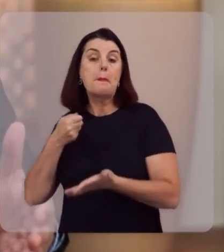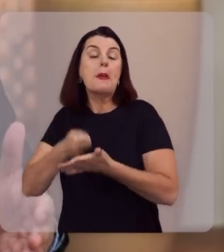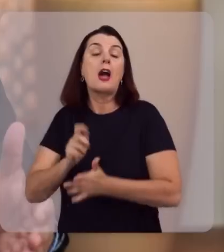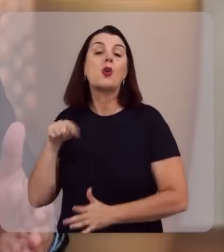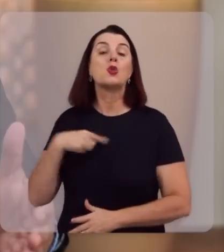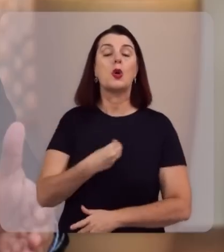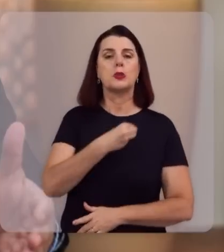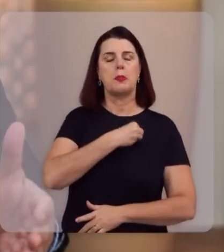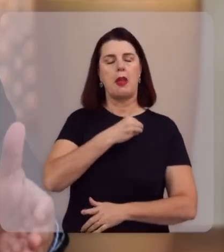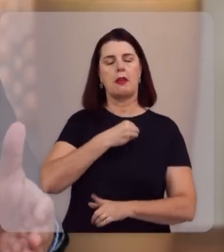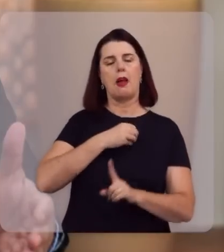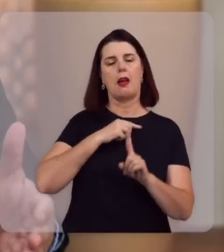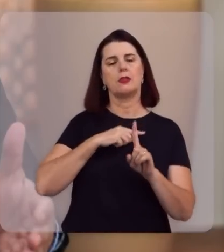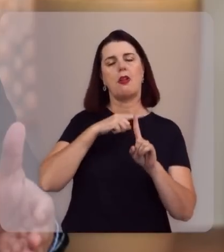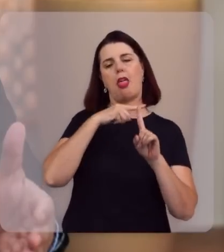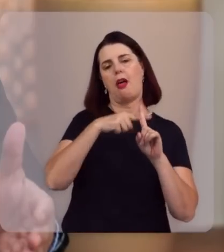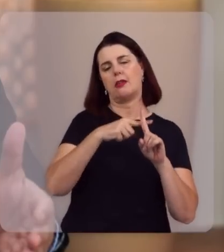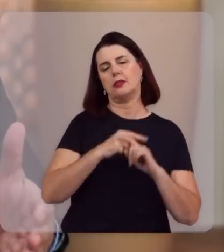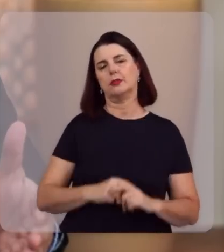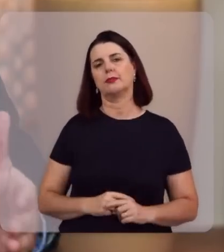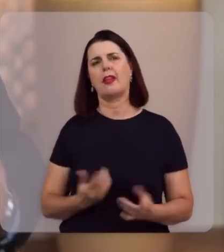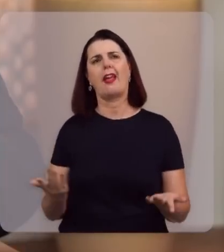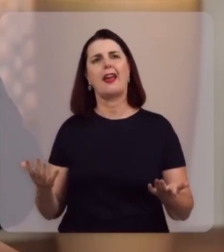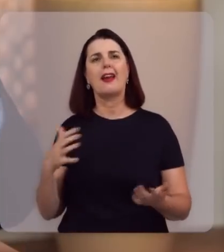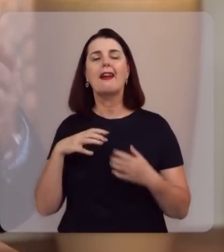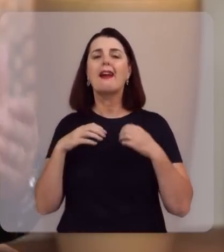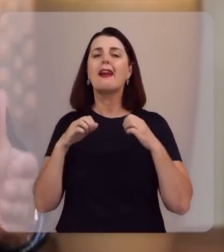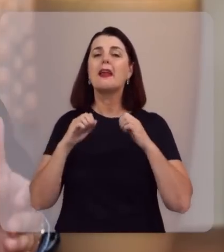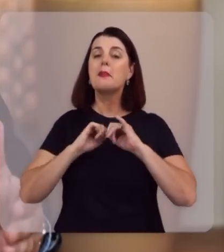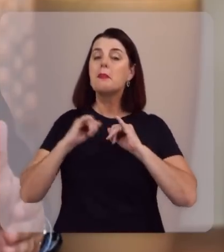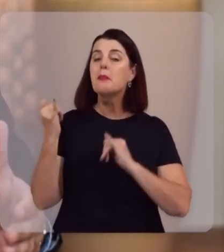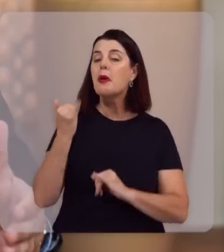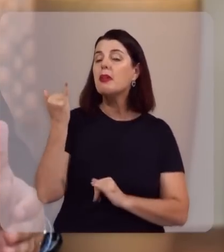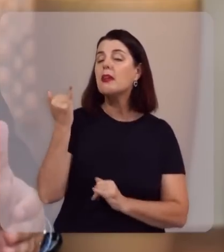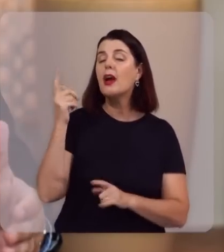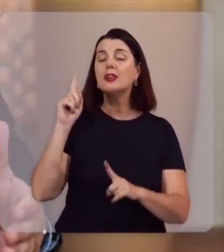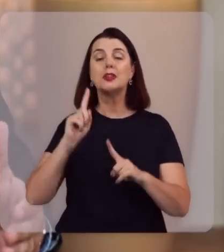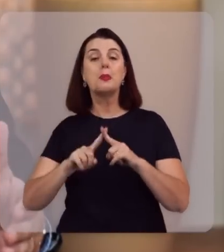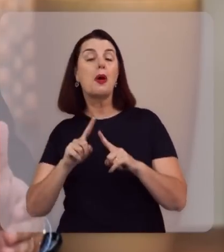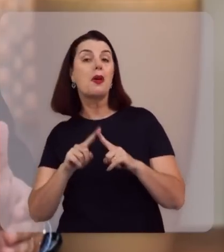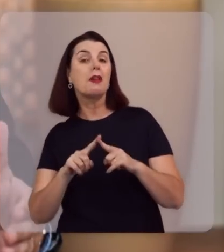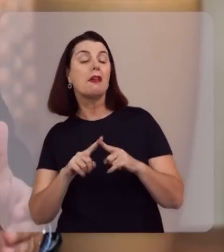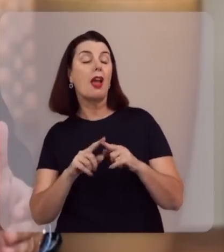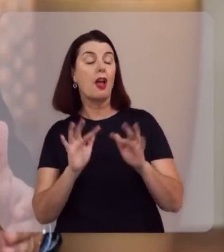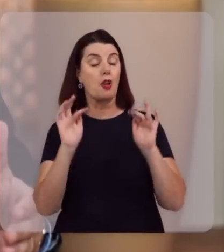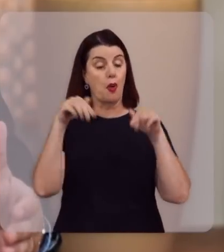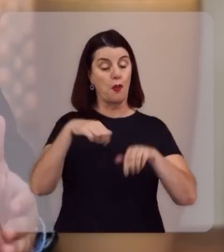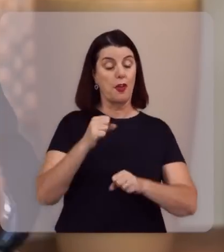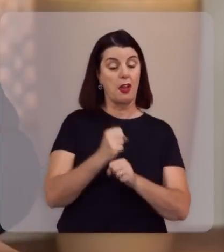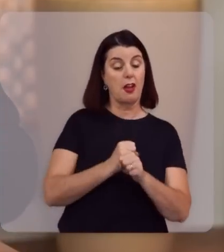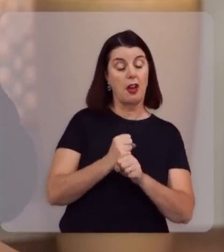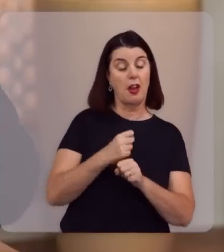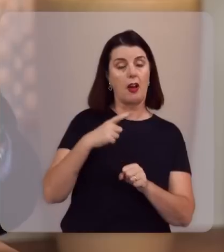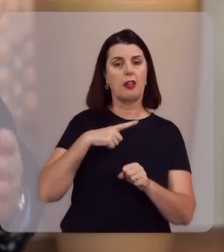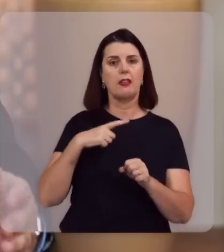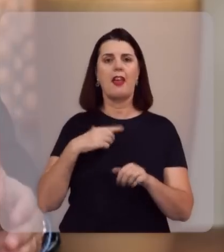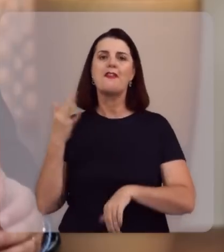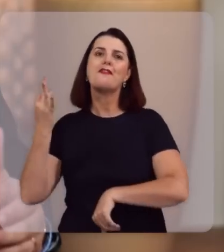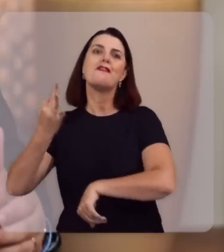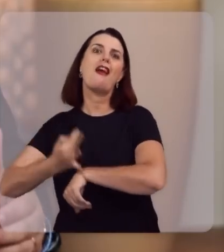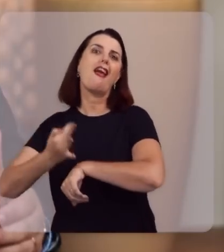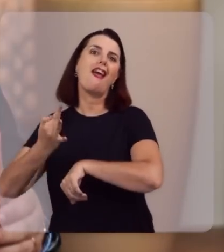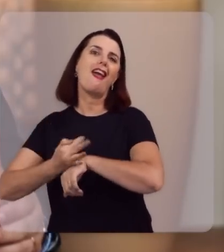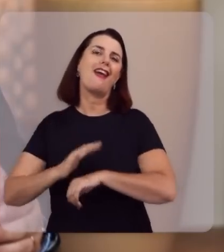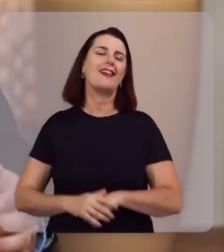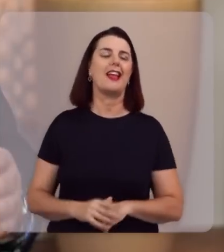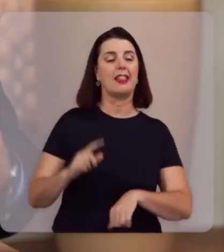pagar os nossos pecados na cruz do Calvário. É claro que o Natal é importante por muitas razões, porque no fim do ano todos nós tiramos